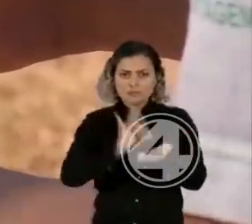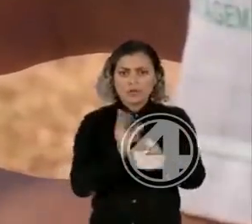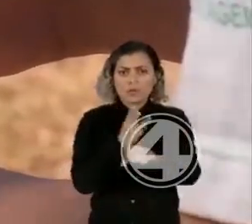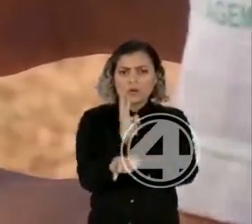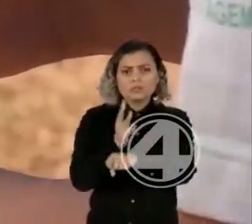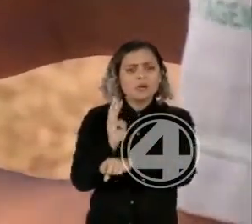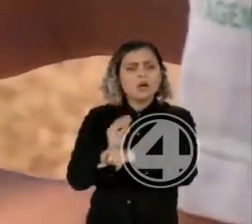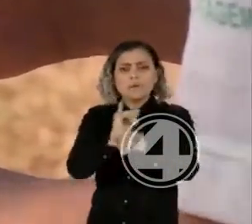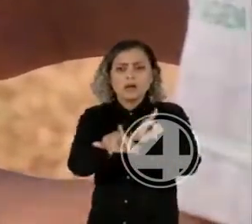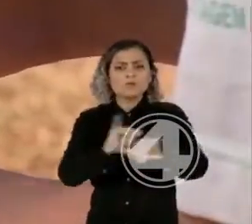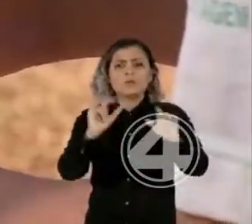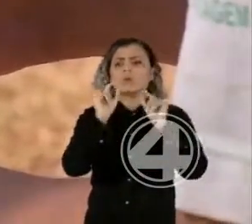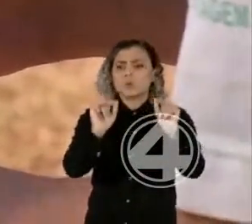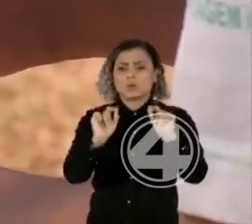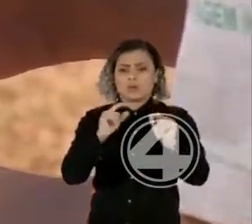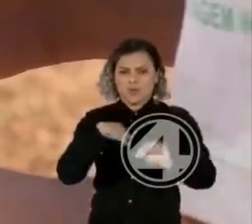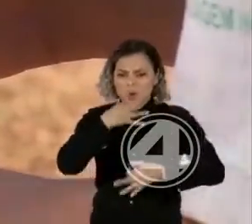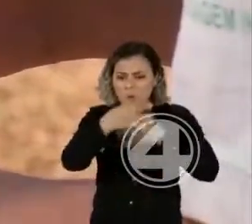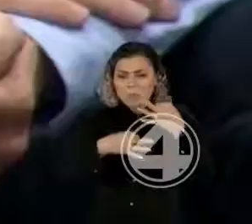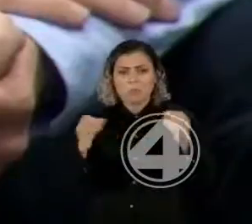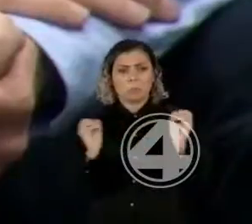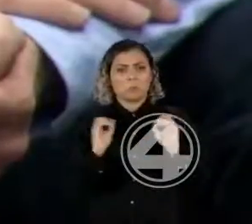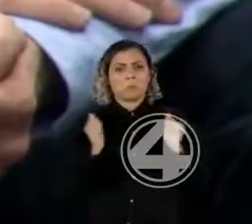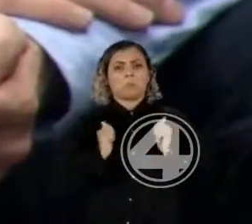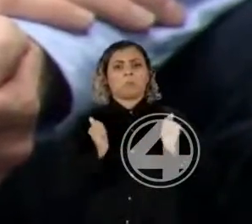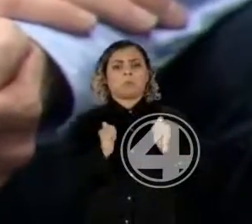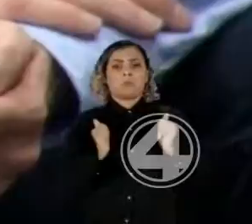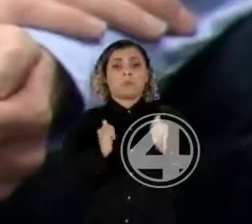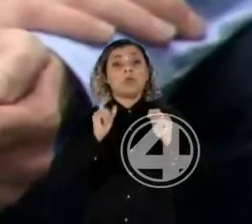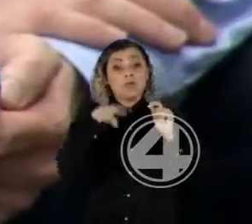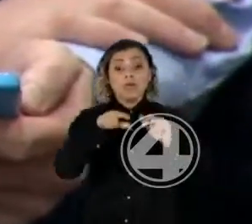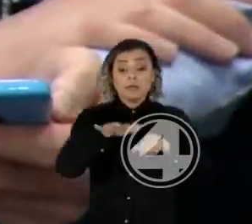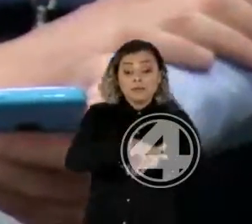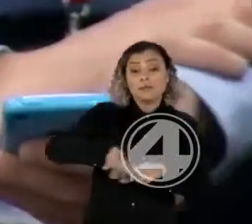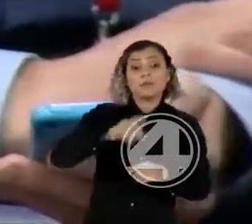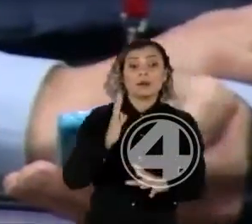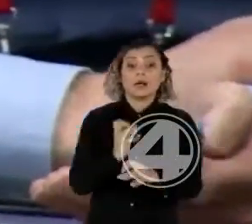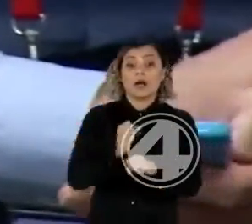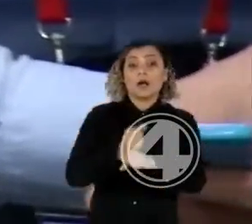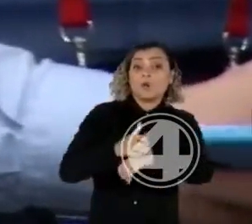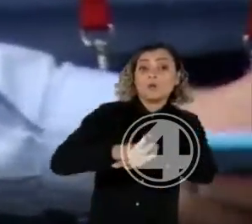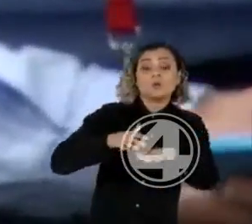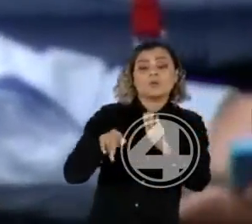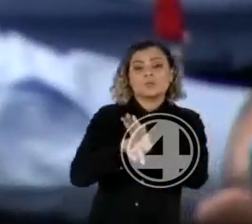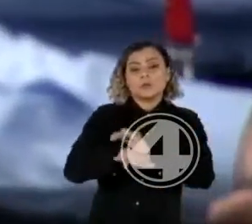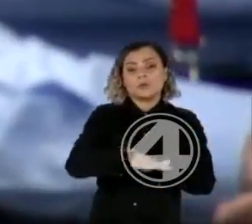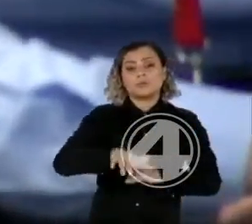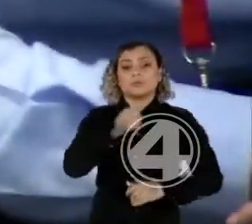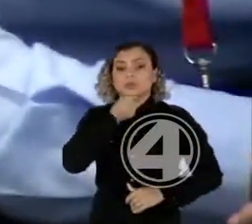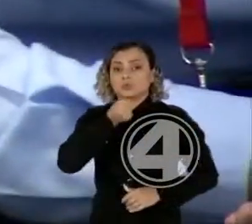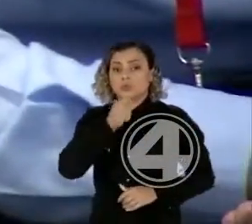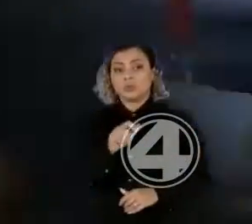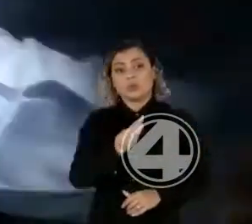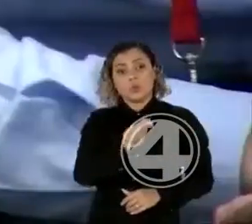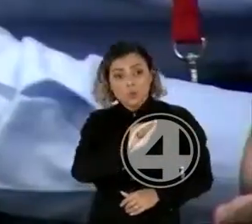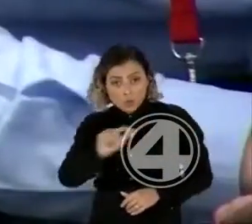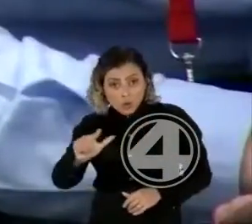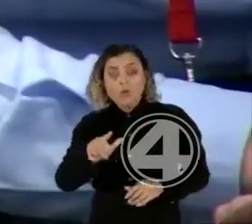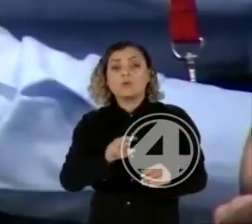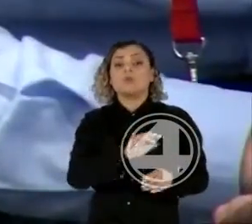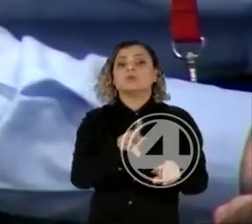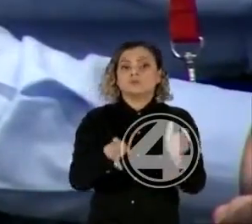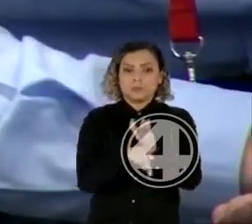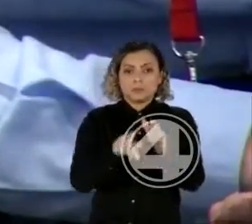WhatsApp disse que não vai comentar os dados, que foram baseados em cálculos estimados pelos jornalistas do UOL com base